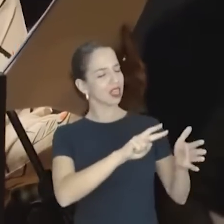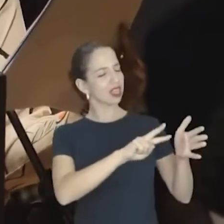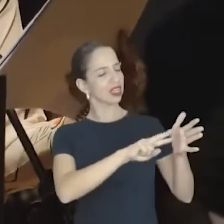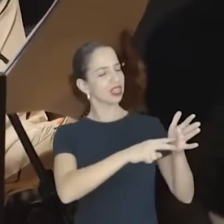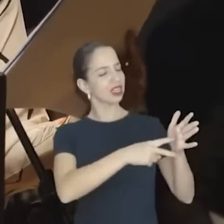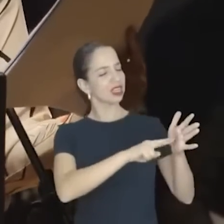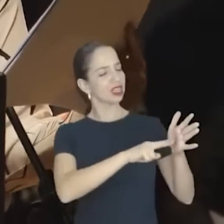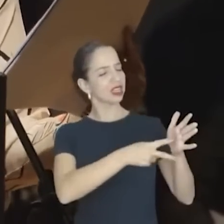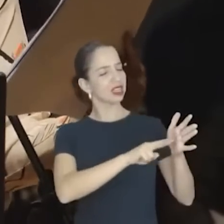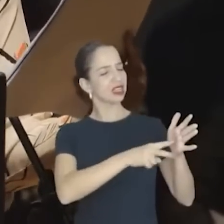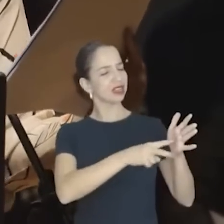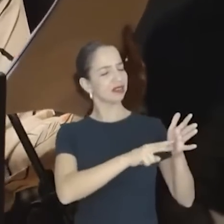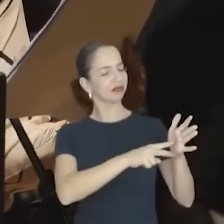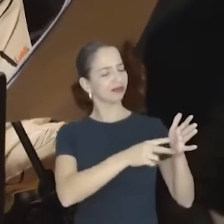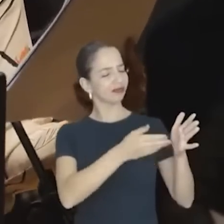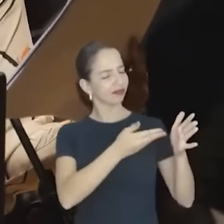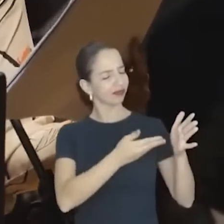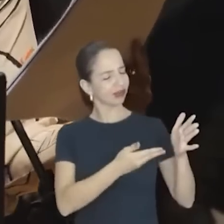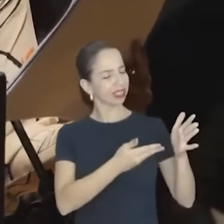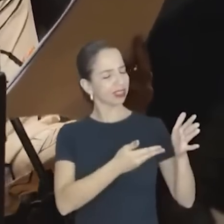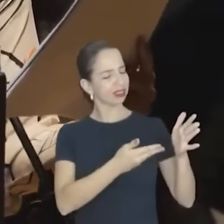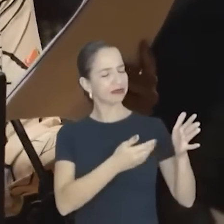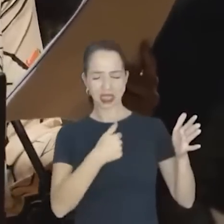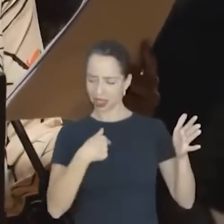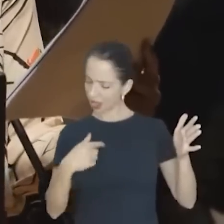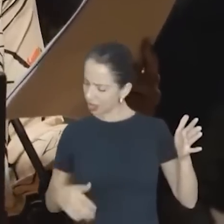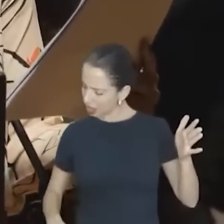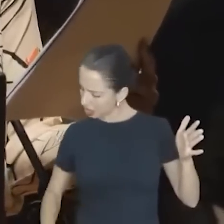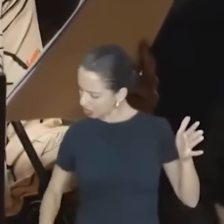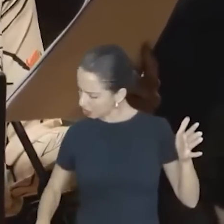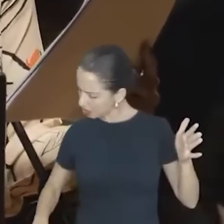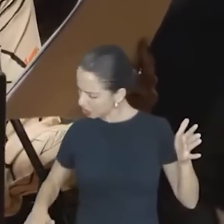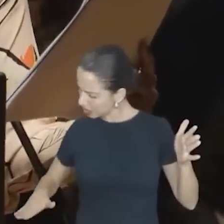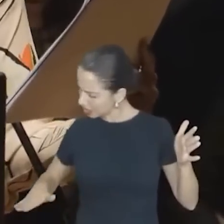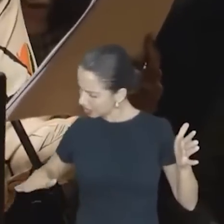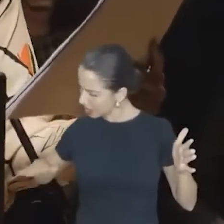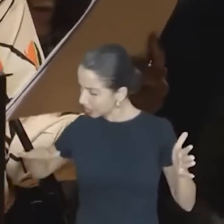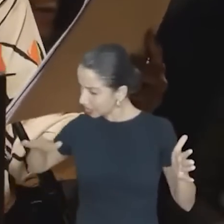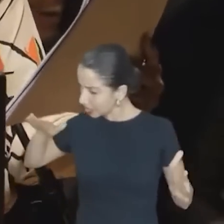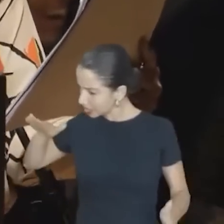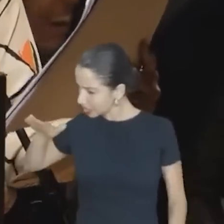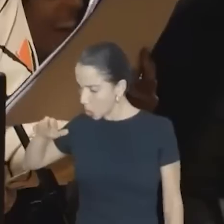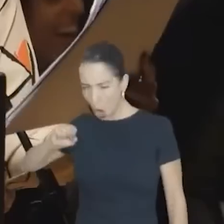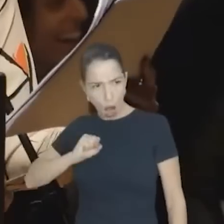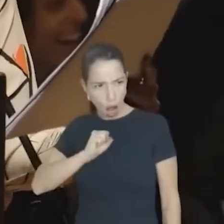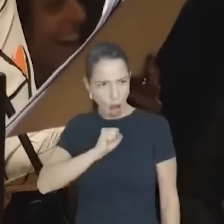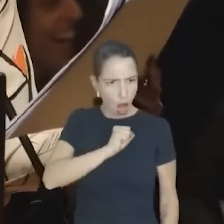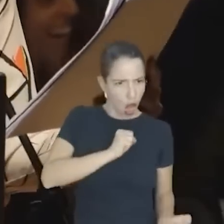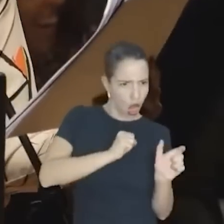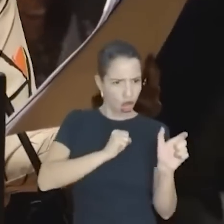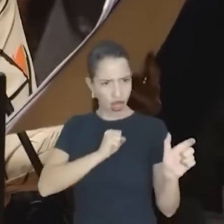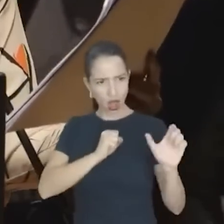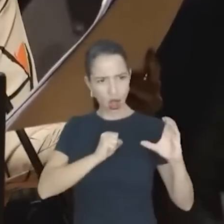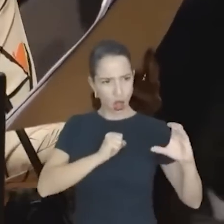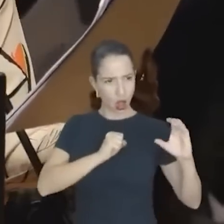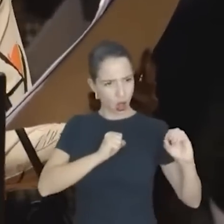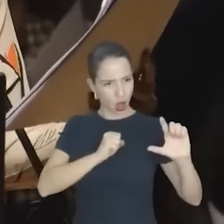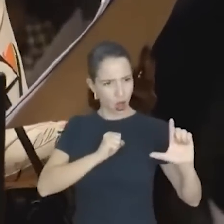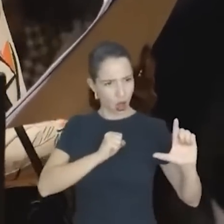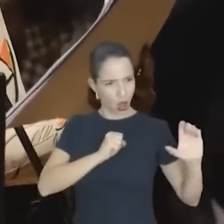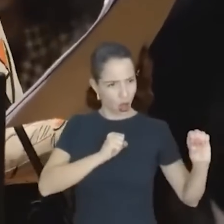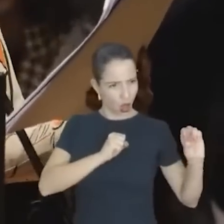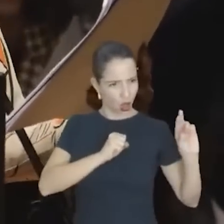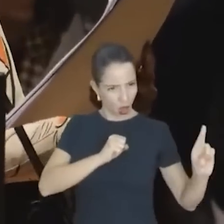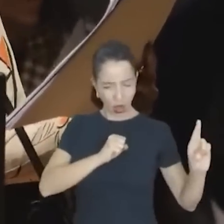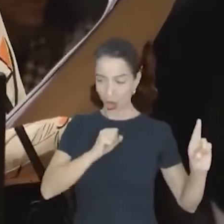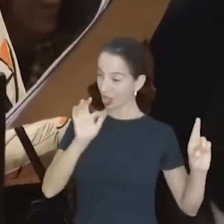aprendendo a odiar as palavras Collor e FHC. Meu pai os odiava.